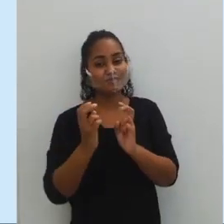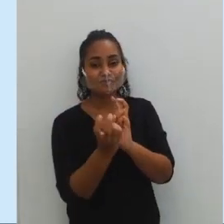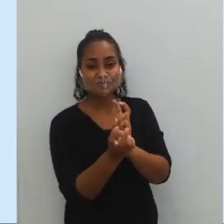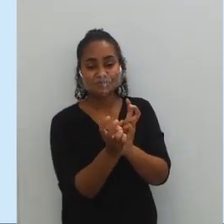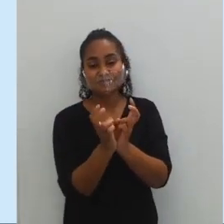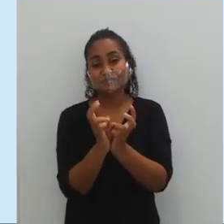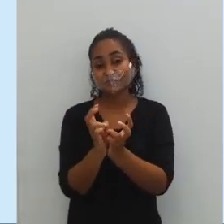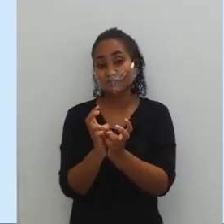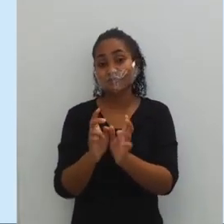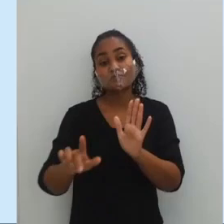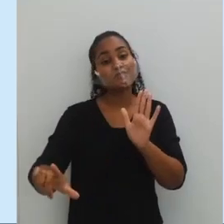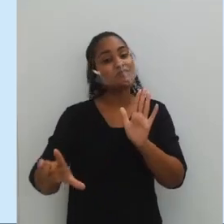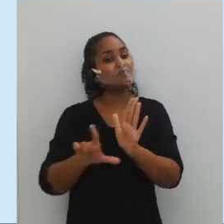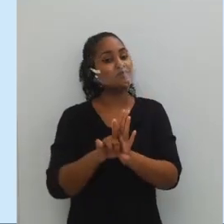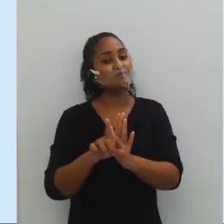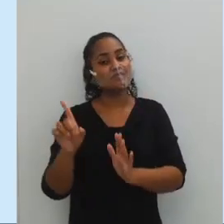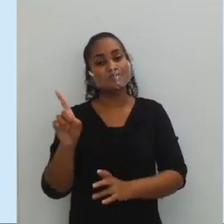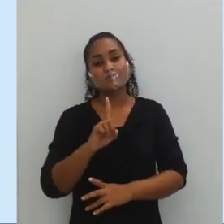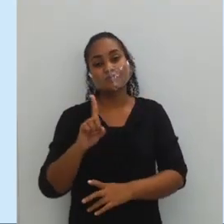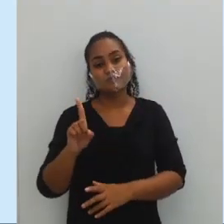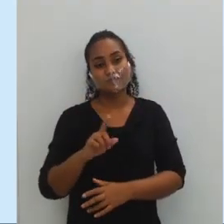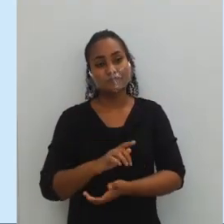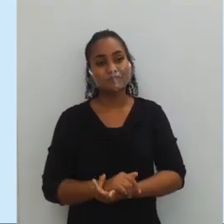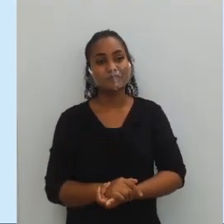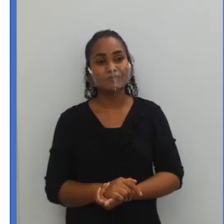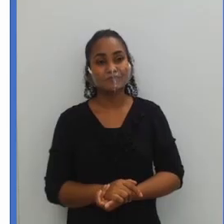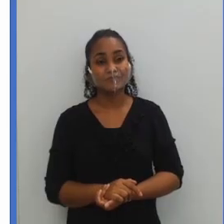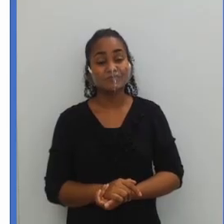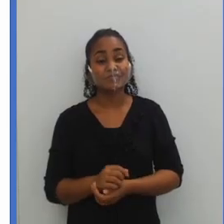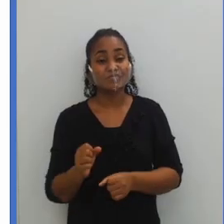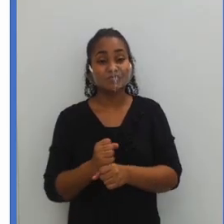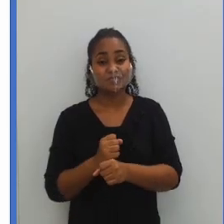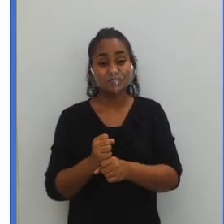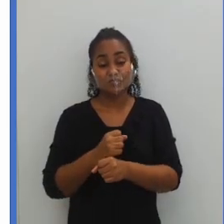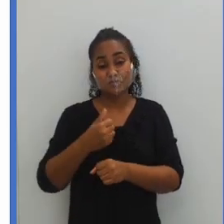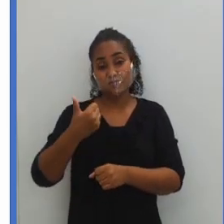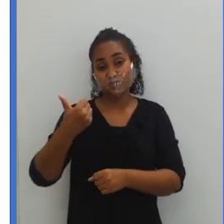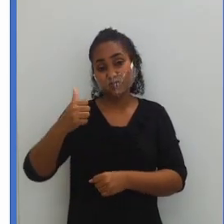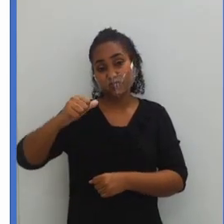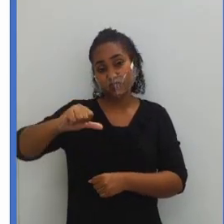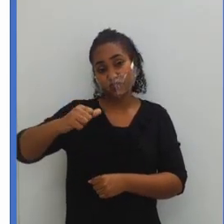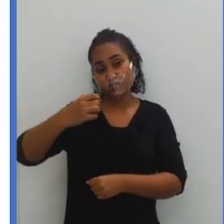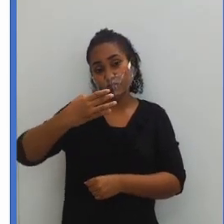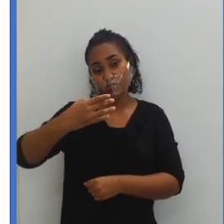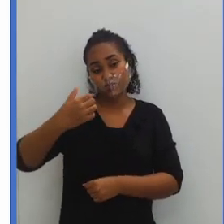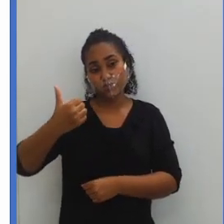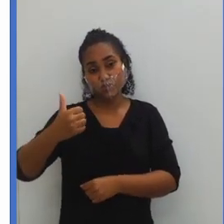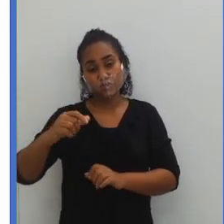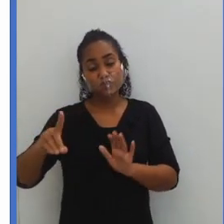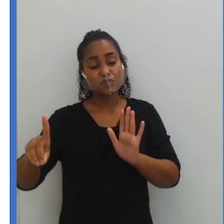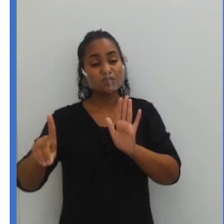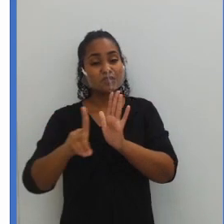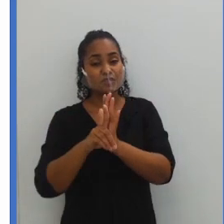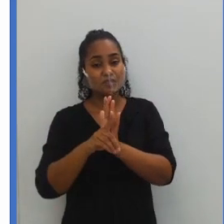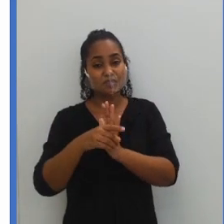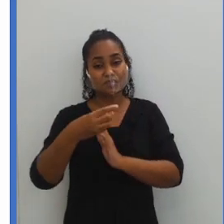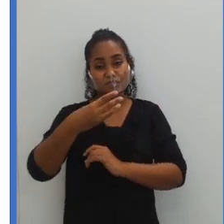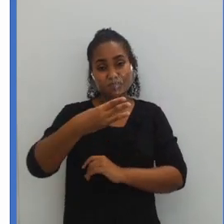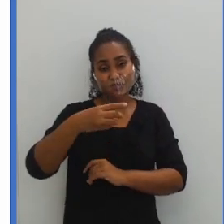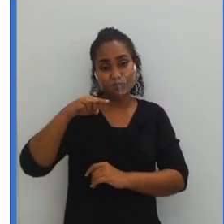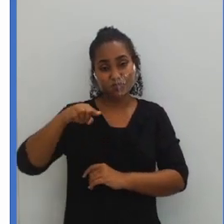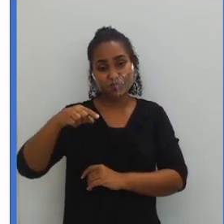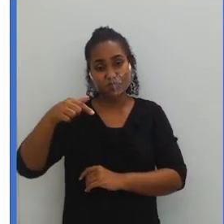a capoeira. Por lei, não, né? E em 1941 foi sancionado um decreto-lei